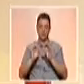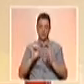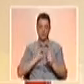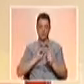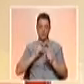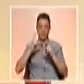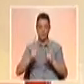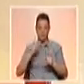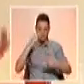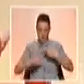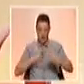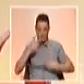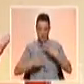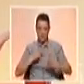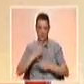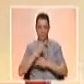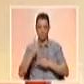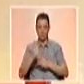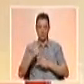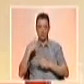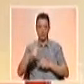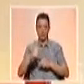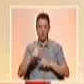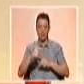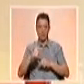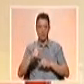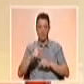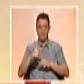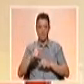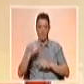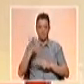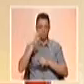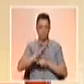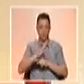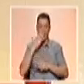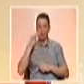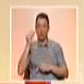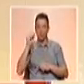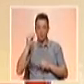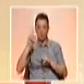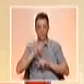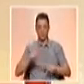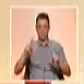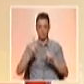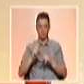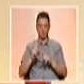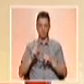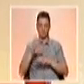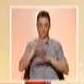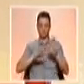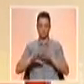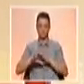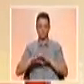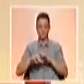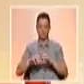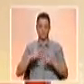nós começámos a avaliar, então, mas porquê é que tu tens esta pegada e eu não tenho? Ou, por exemplo, os alunos que não tinham, que faziam